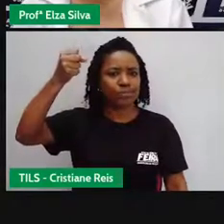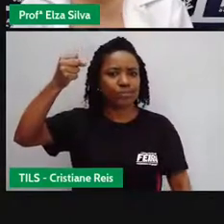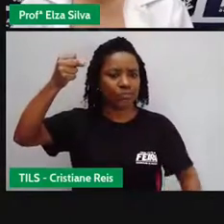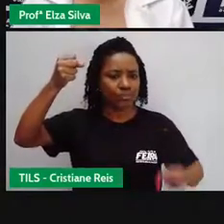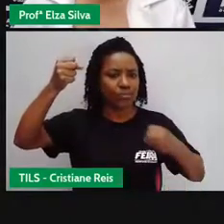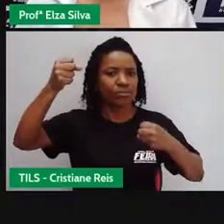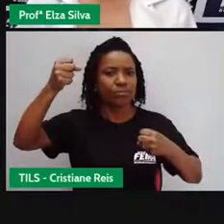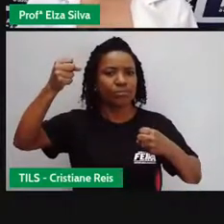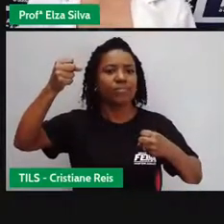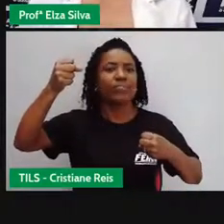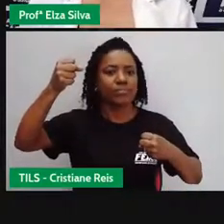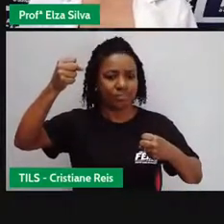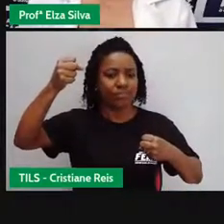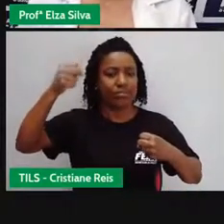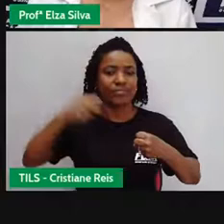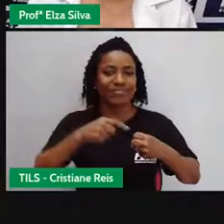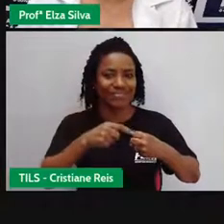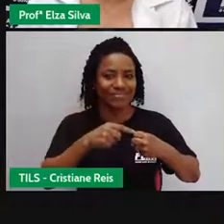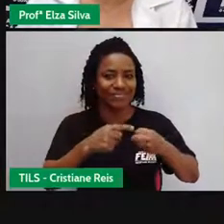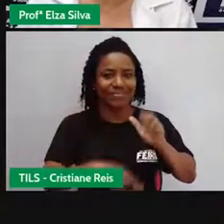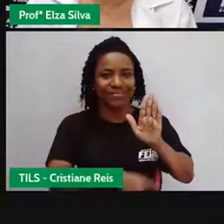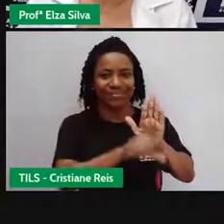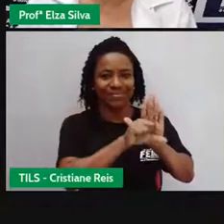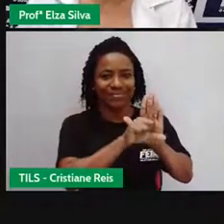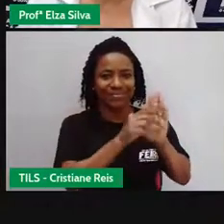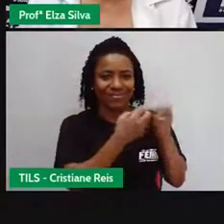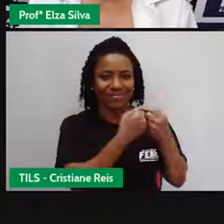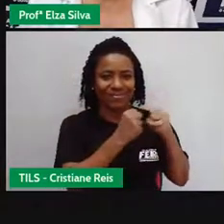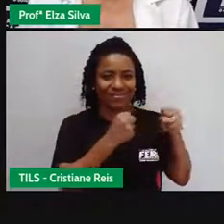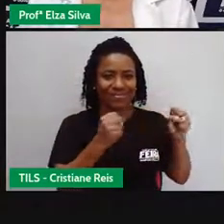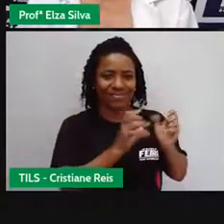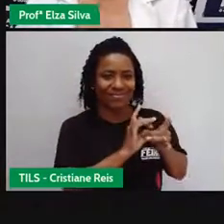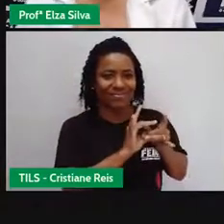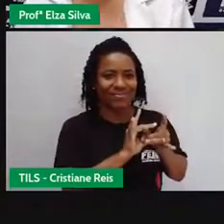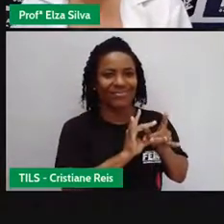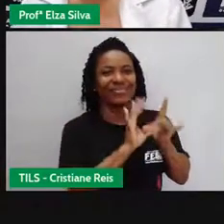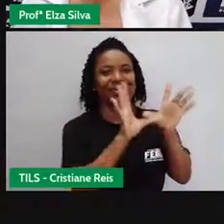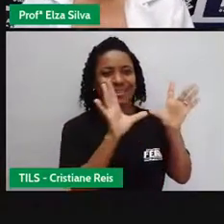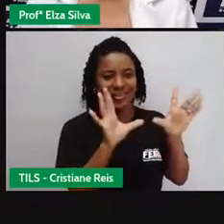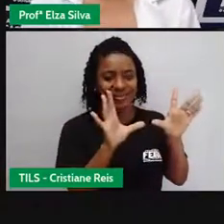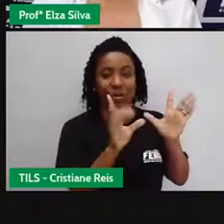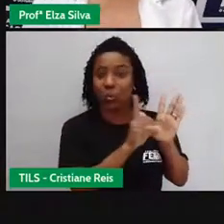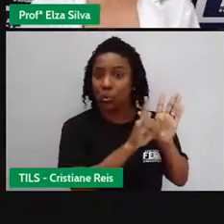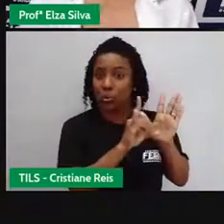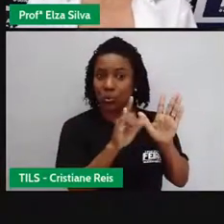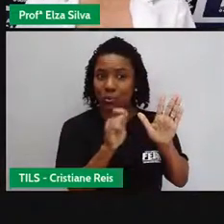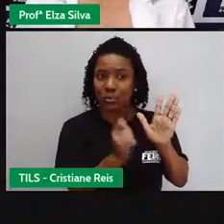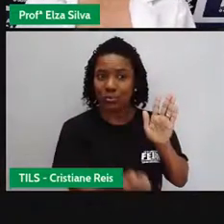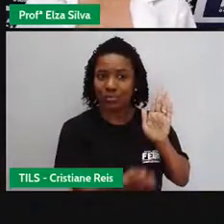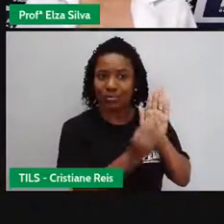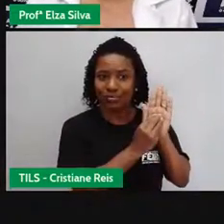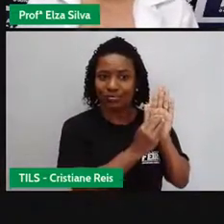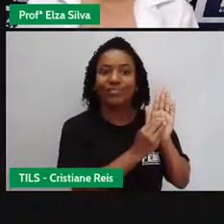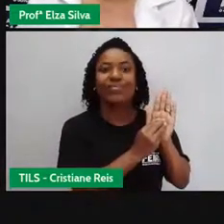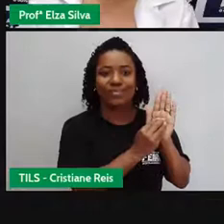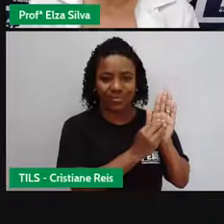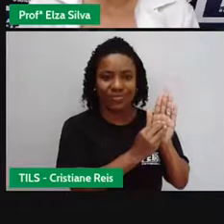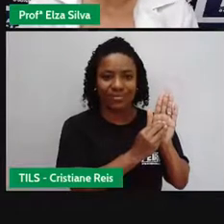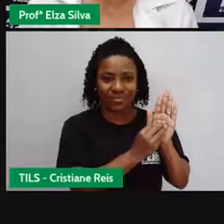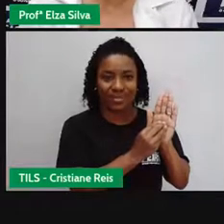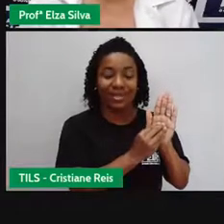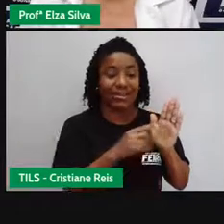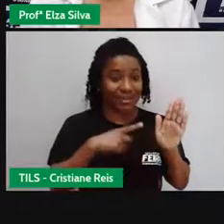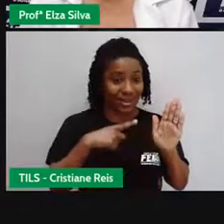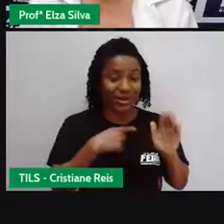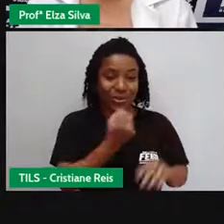segura a Declaração da Independência dos Estados Unidos, com a data da independência do país escrita em números